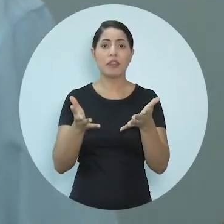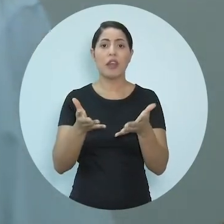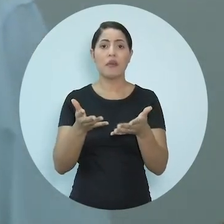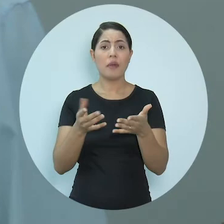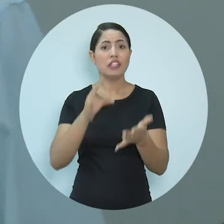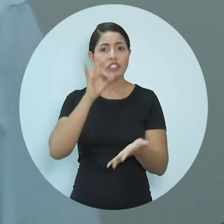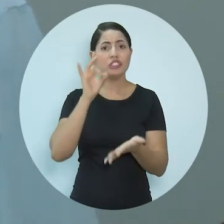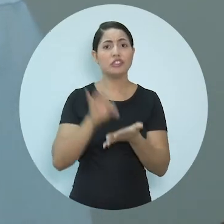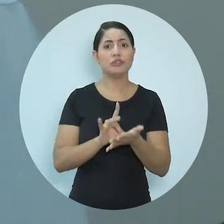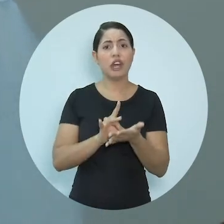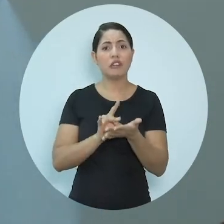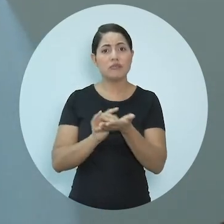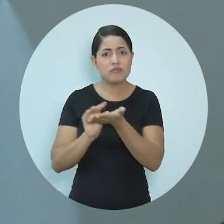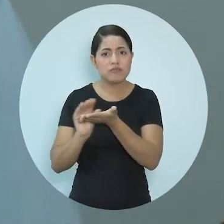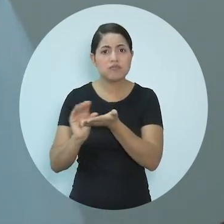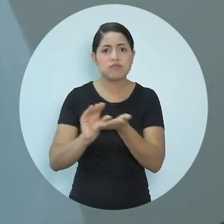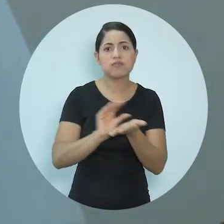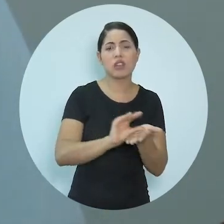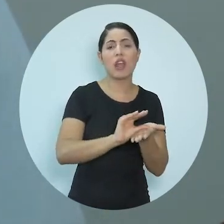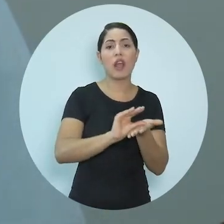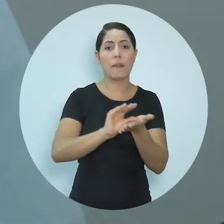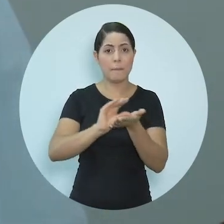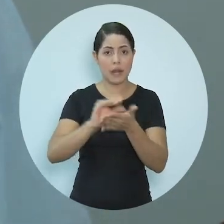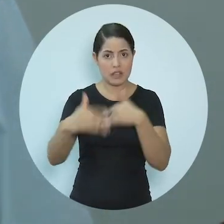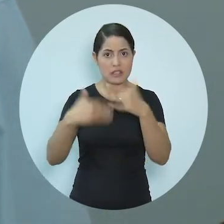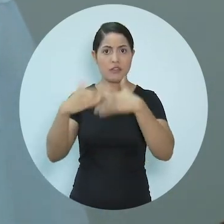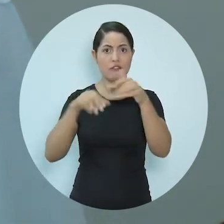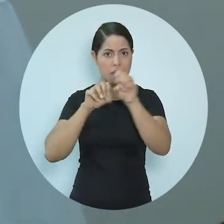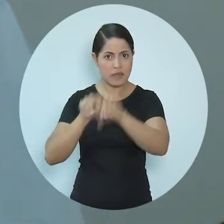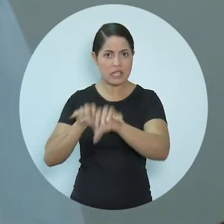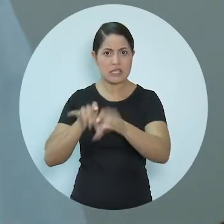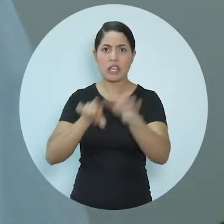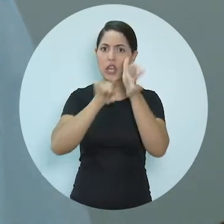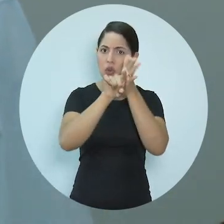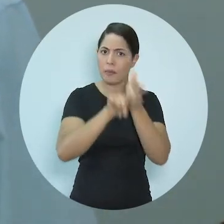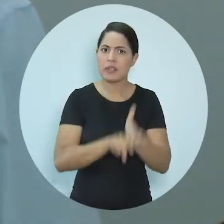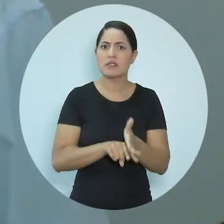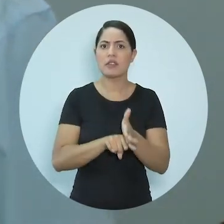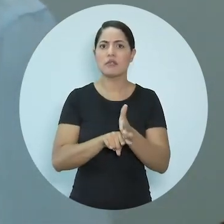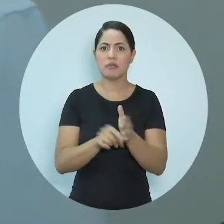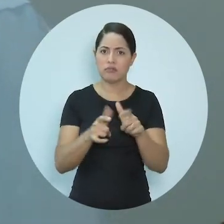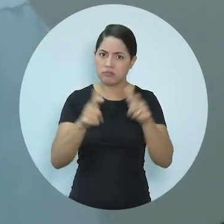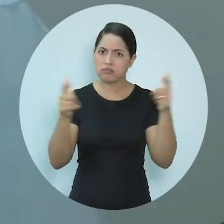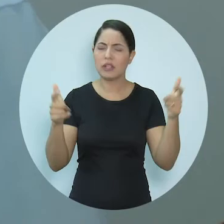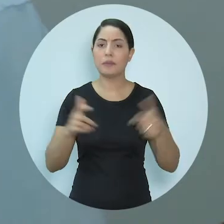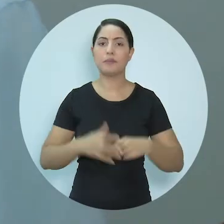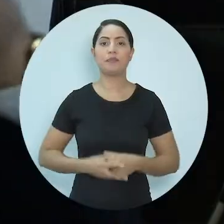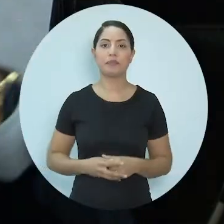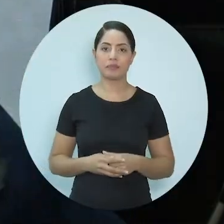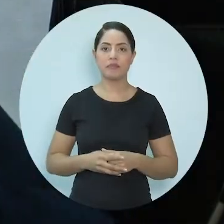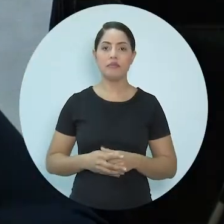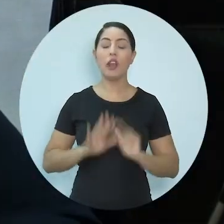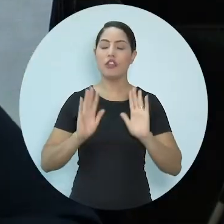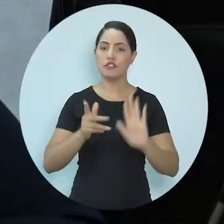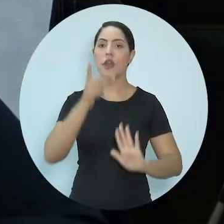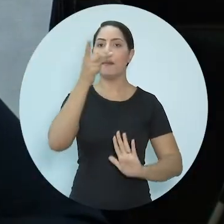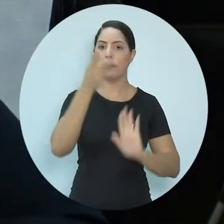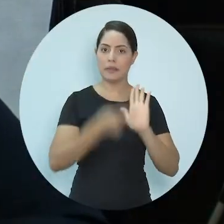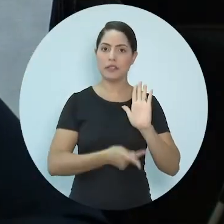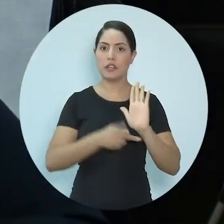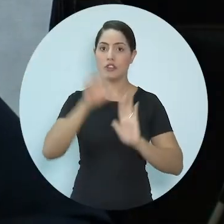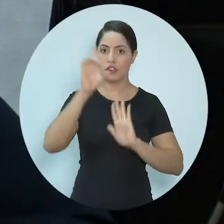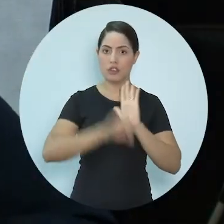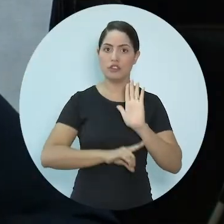universidades têm para definir o seu conteúdo, o seu ensino, a sua pesquisa e a sua extensão. O presidente da